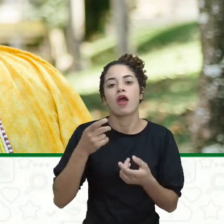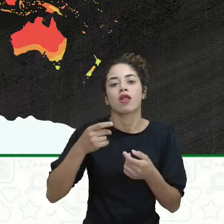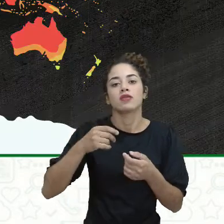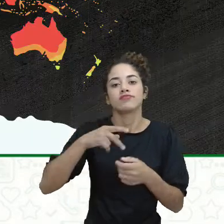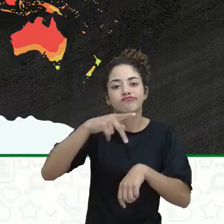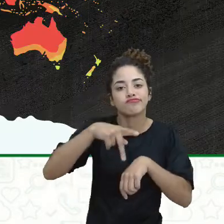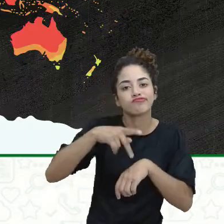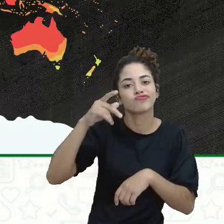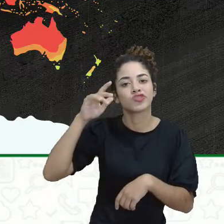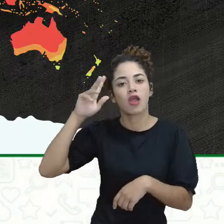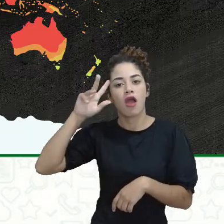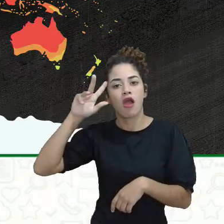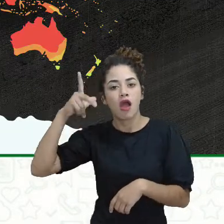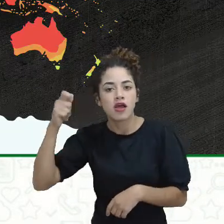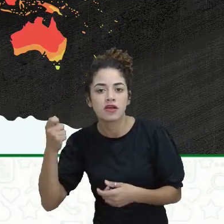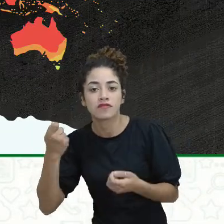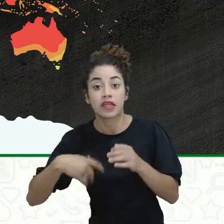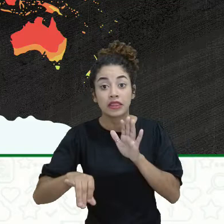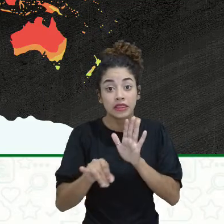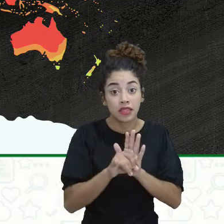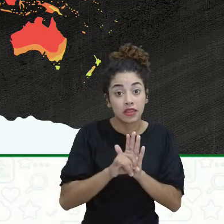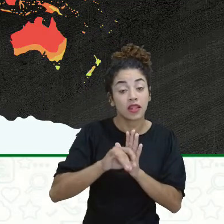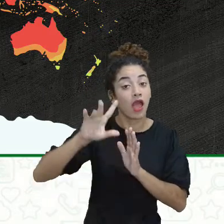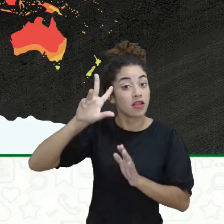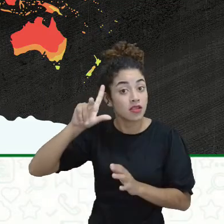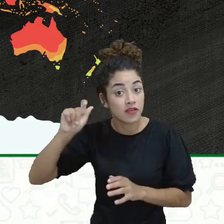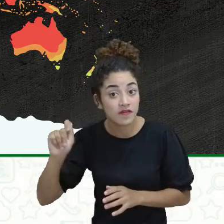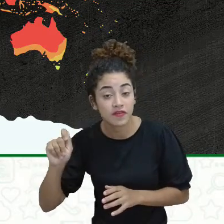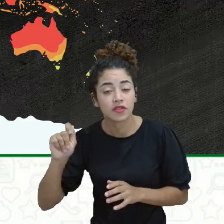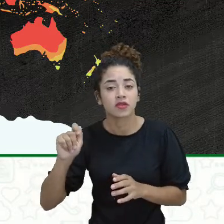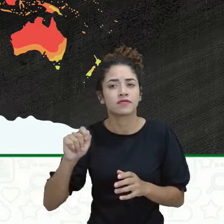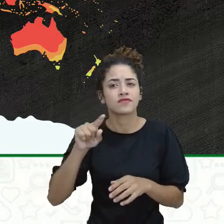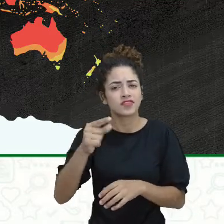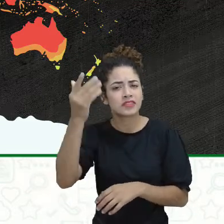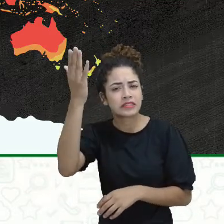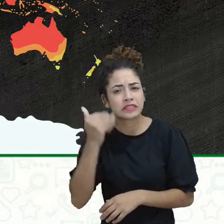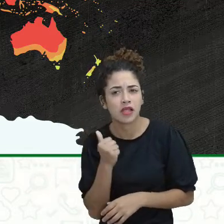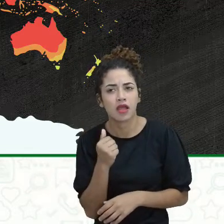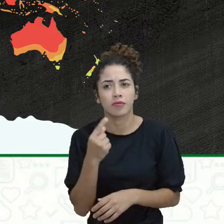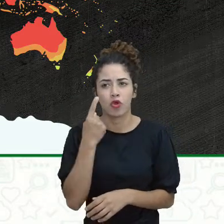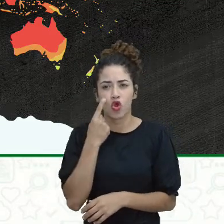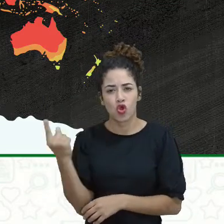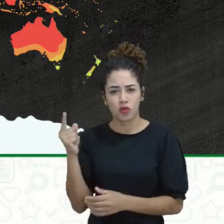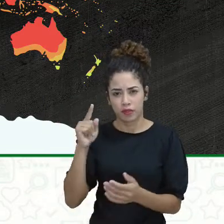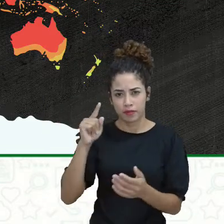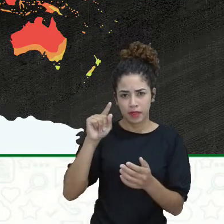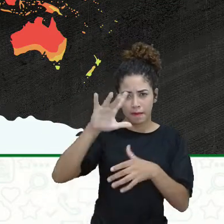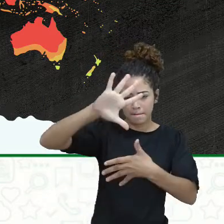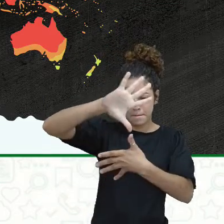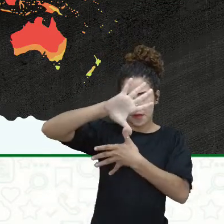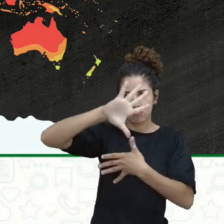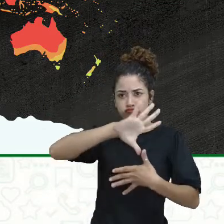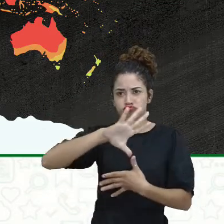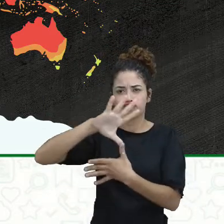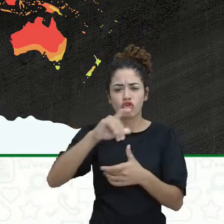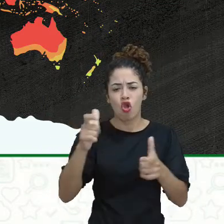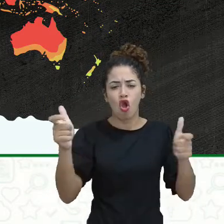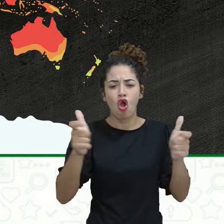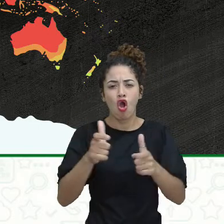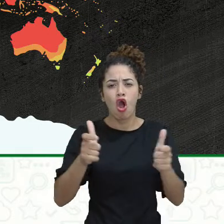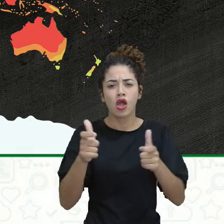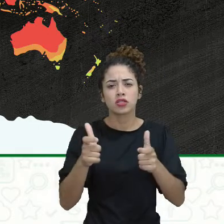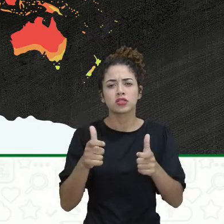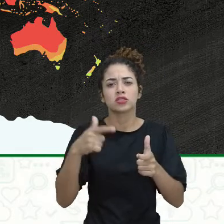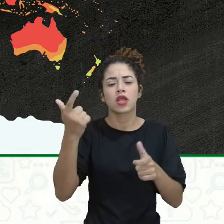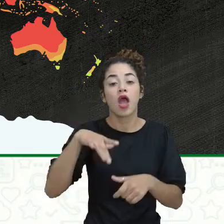a identidade africana, vocês sabem, nesse mapinha aí, que é o mapa mundi, onde está o continente